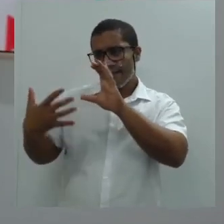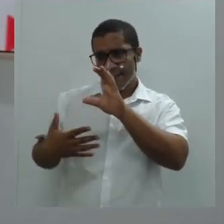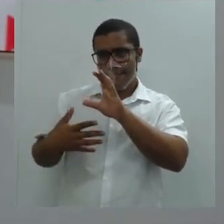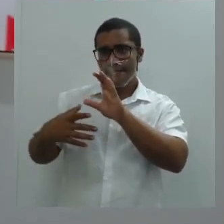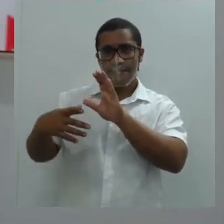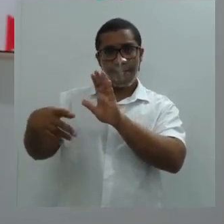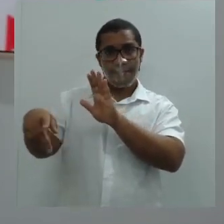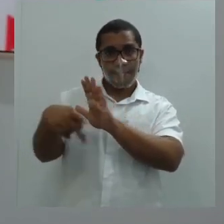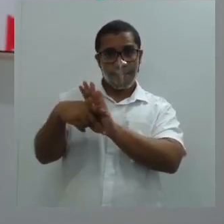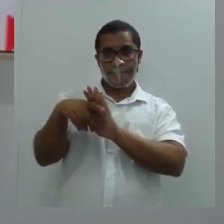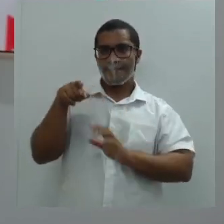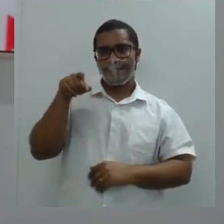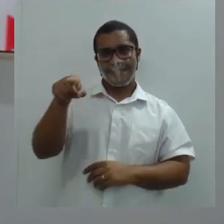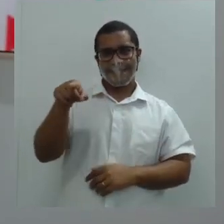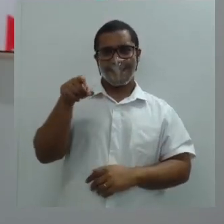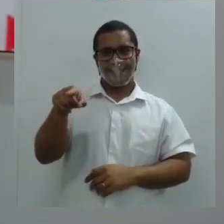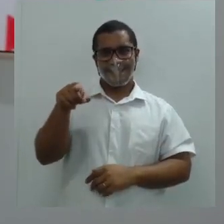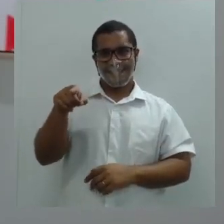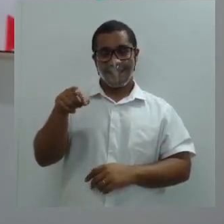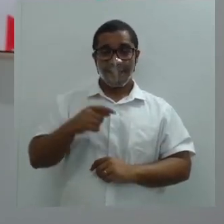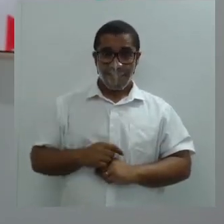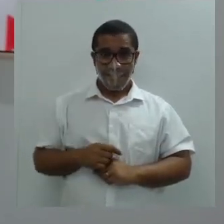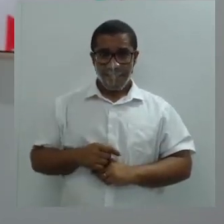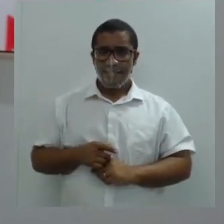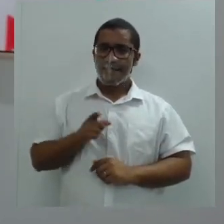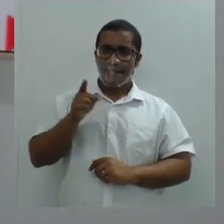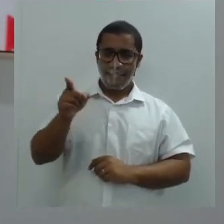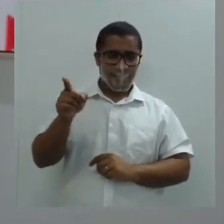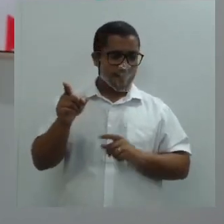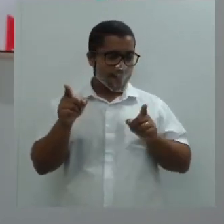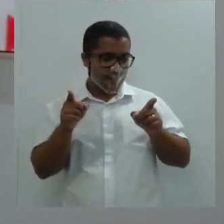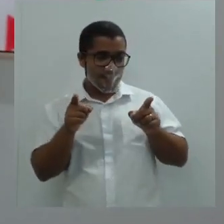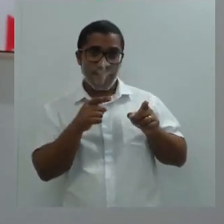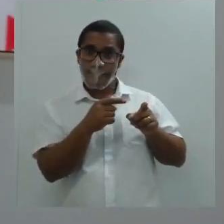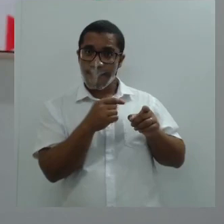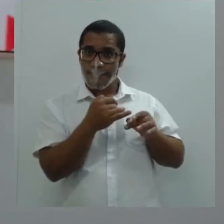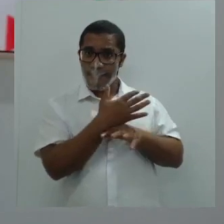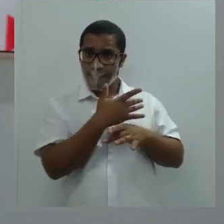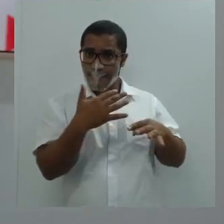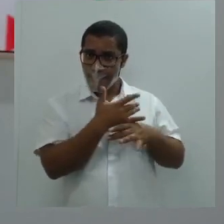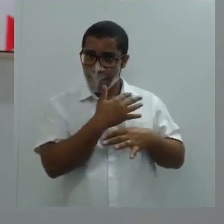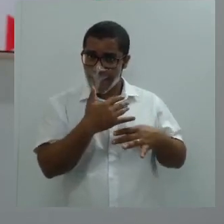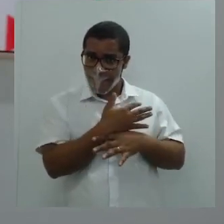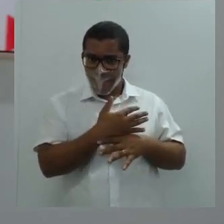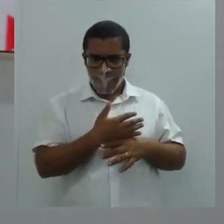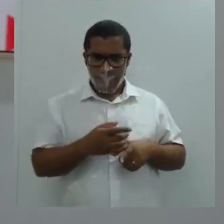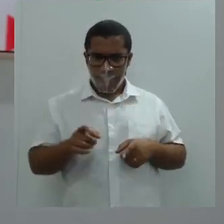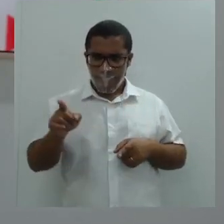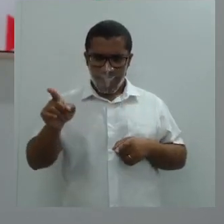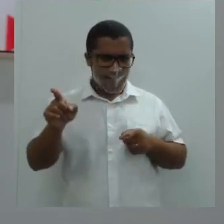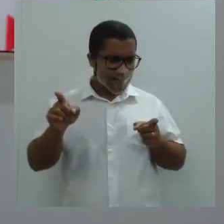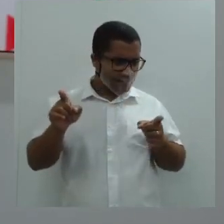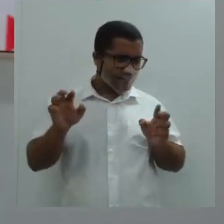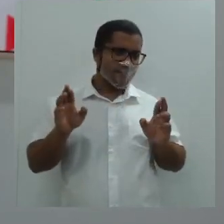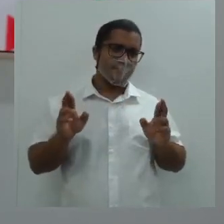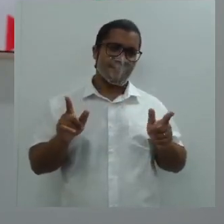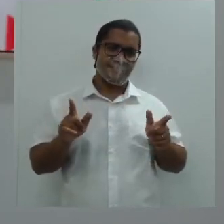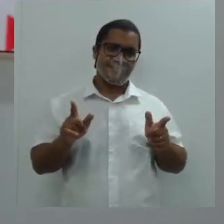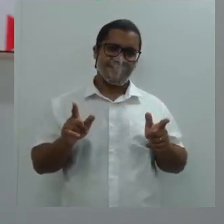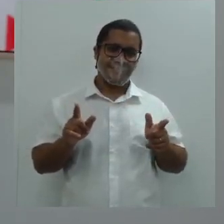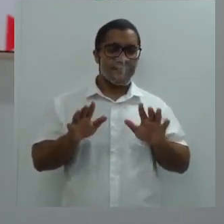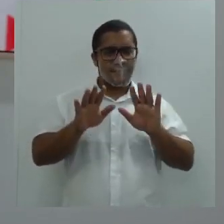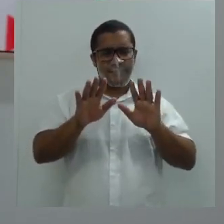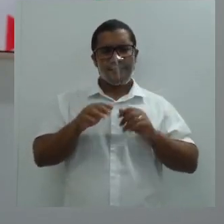características típicas desse meio rural que difere muito da vida do meio urbano. Muito